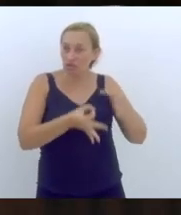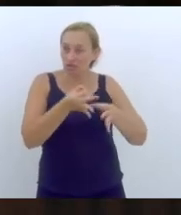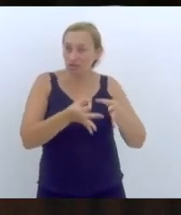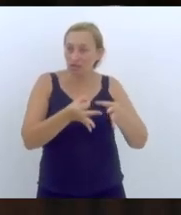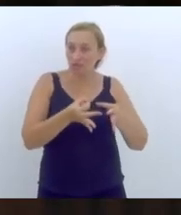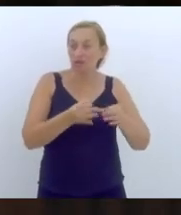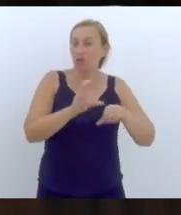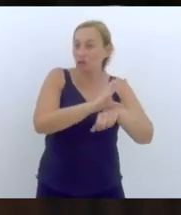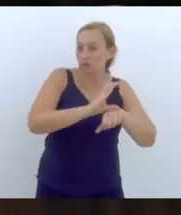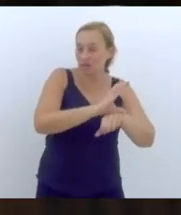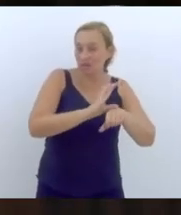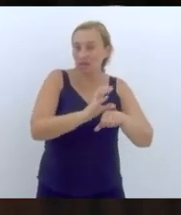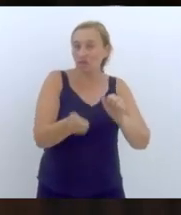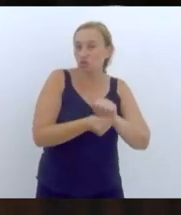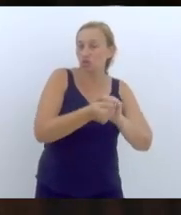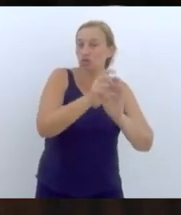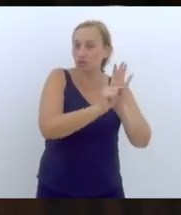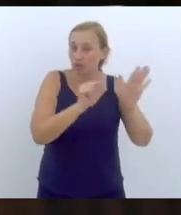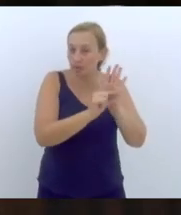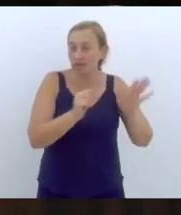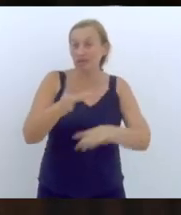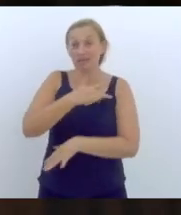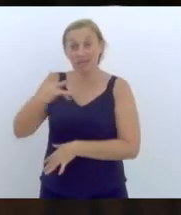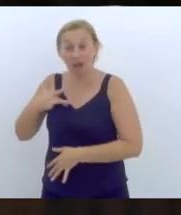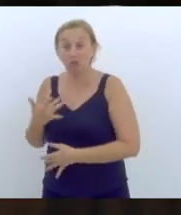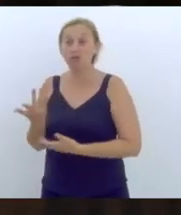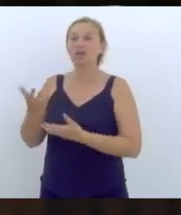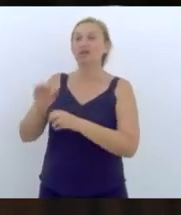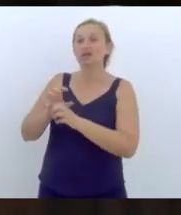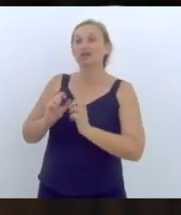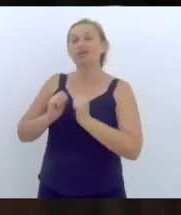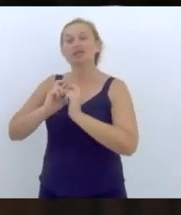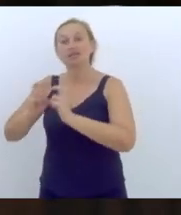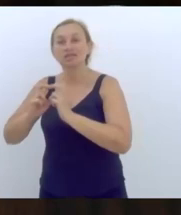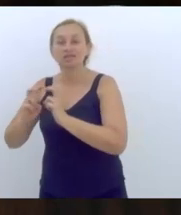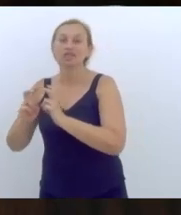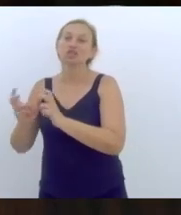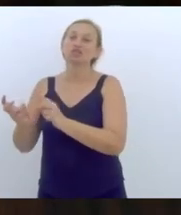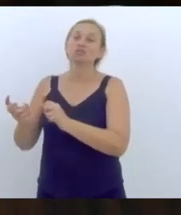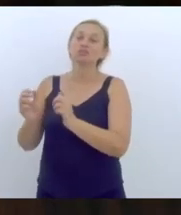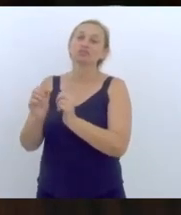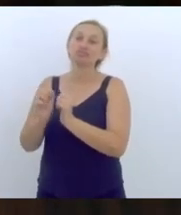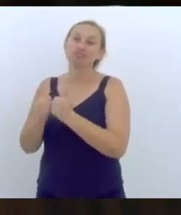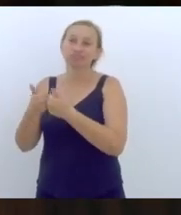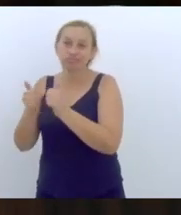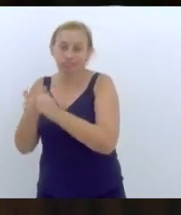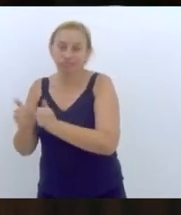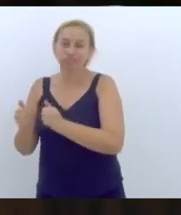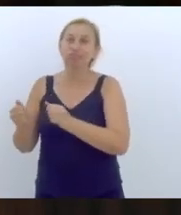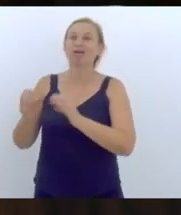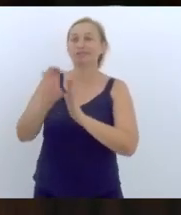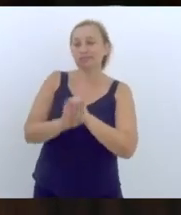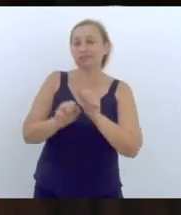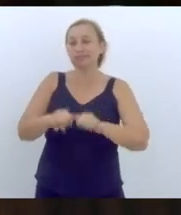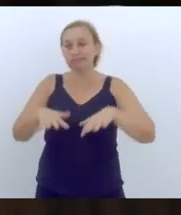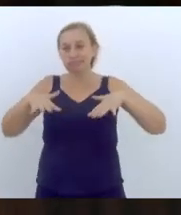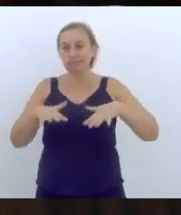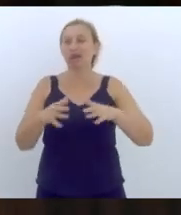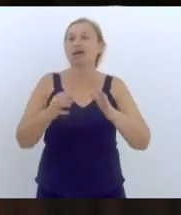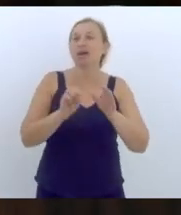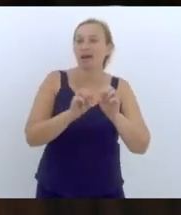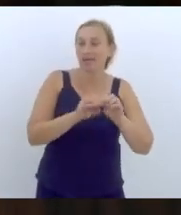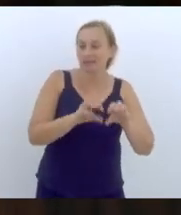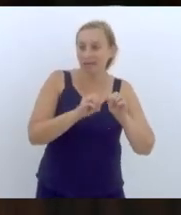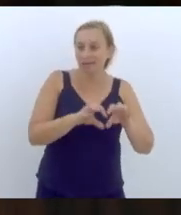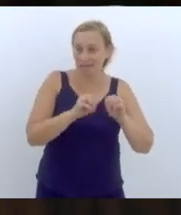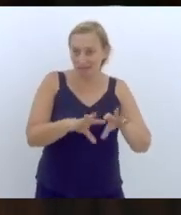pela constitucionalidade com emendas, de saúde favorável, de transporte favorável, com as emendas da Comissão de Constituição e Justiça e de Educação favorável com as emendas